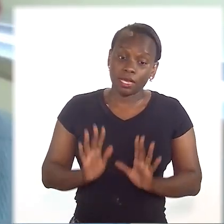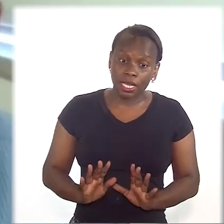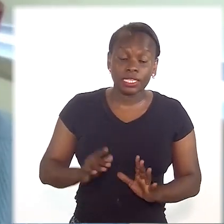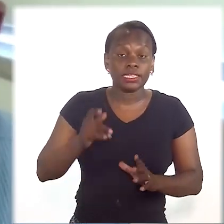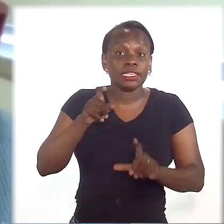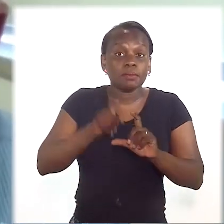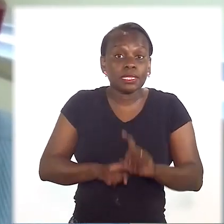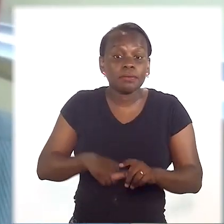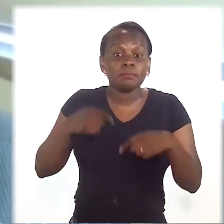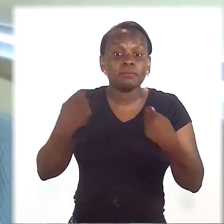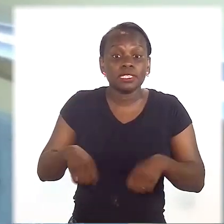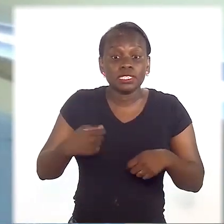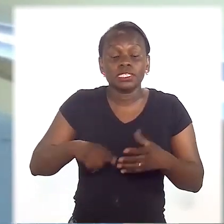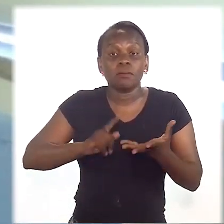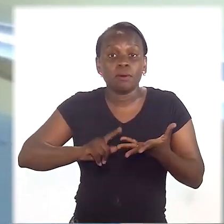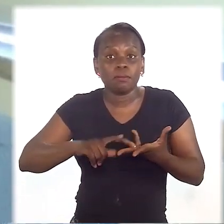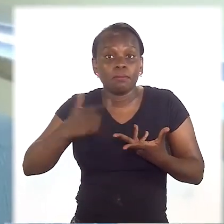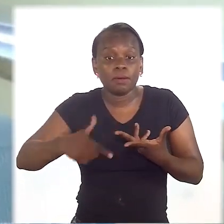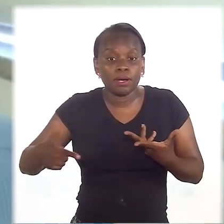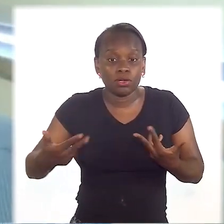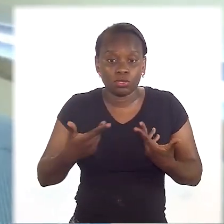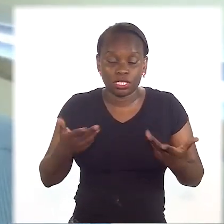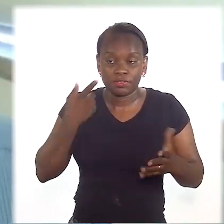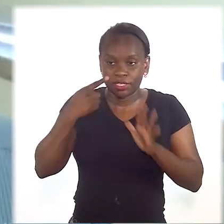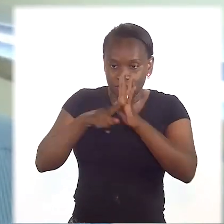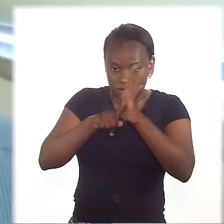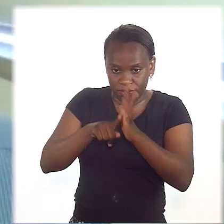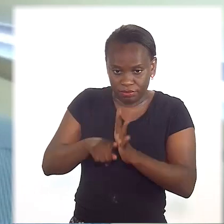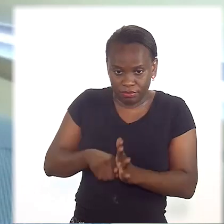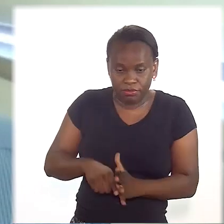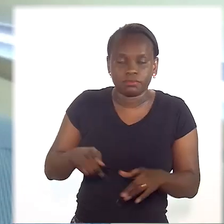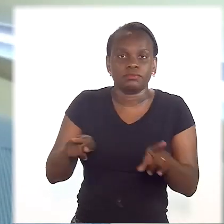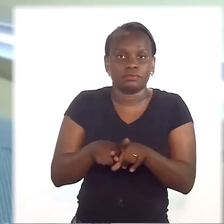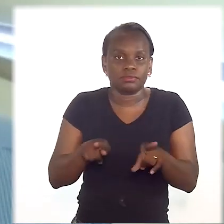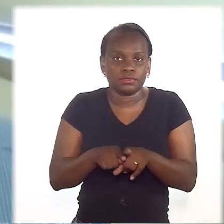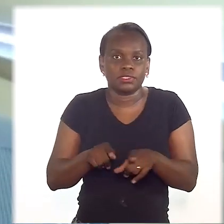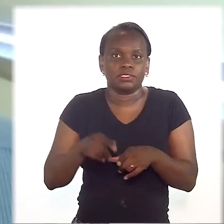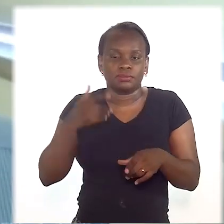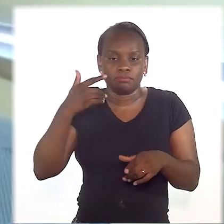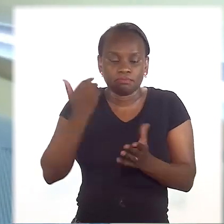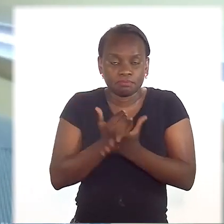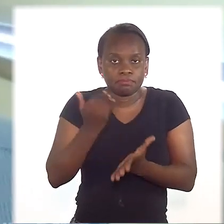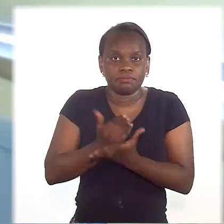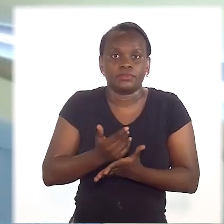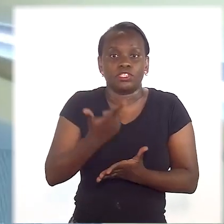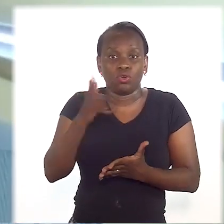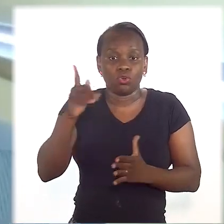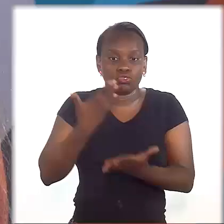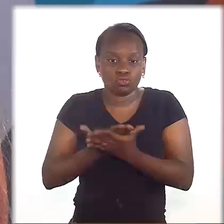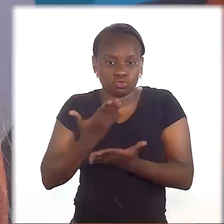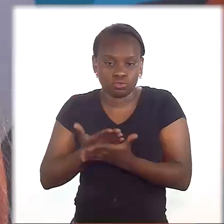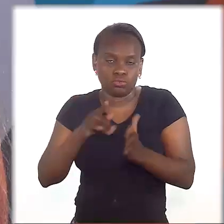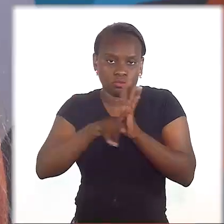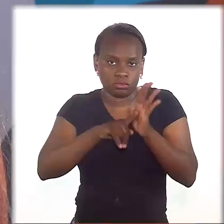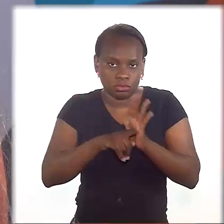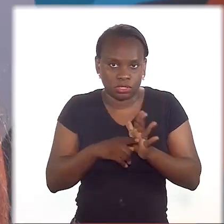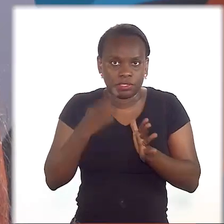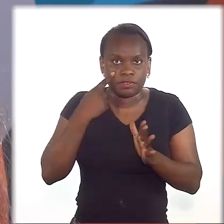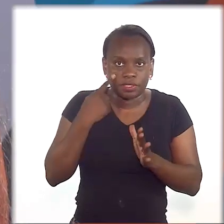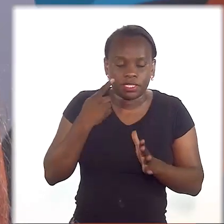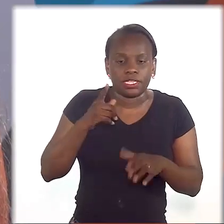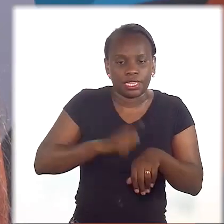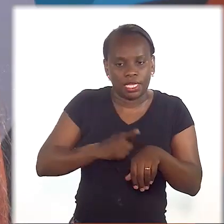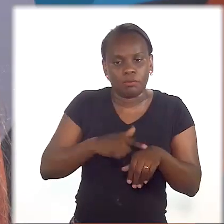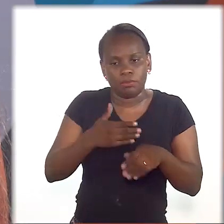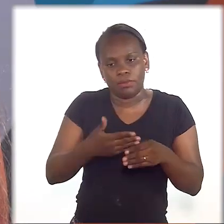que se haja dependência, são outros critérios de diagnóstico e os levantamentos mais precisos com outros instrumentos